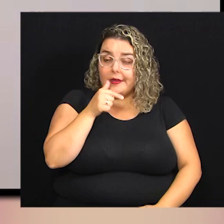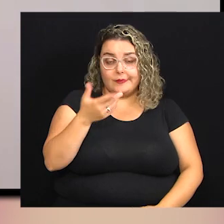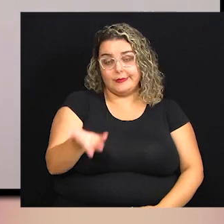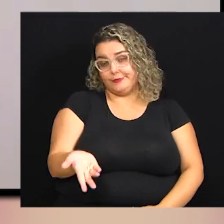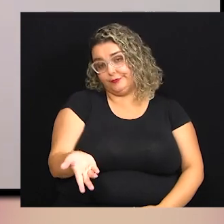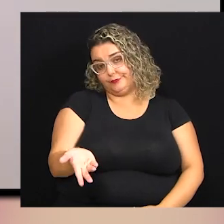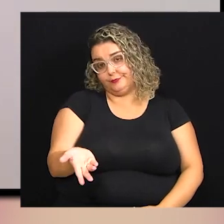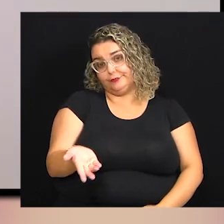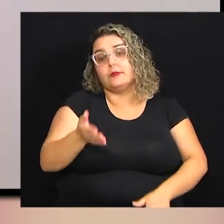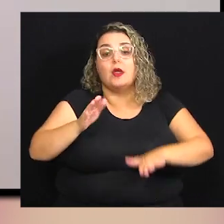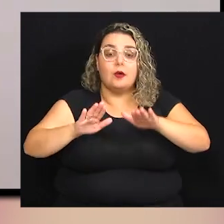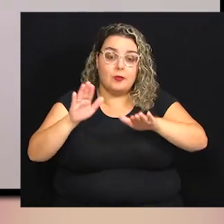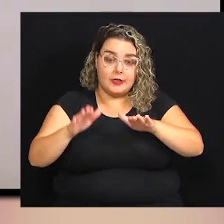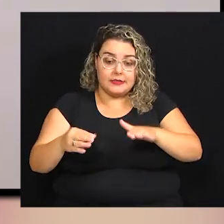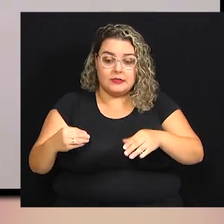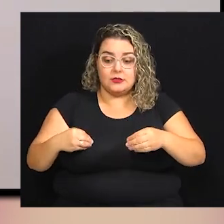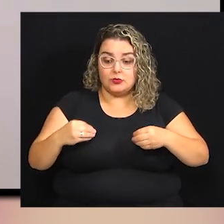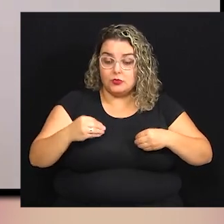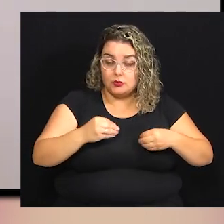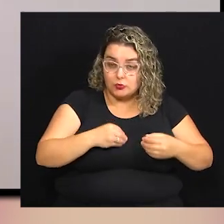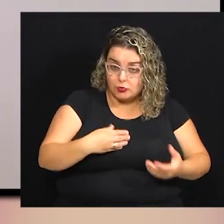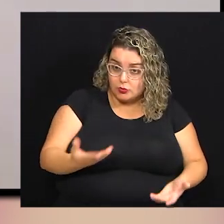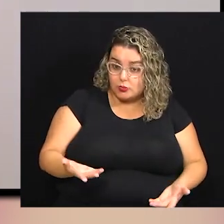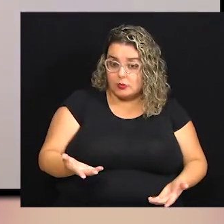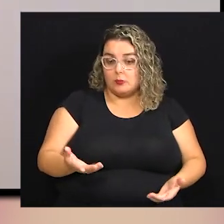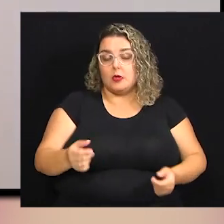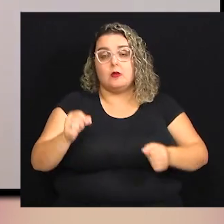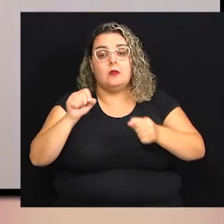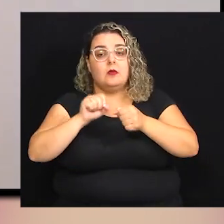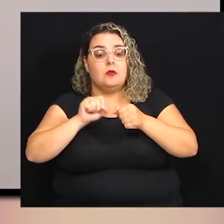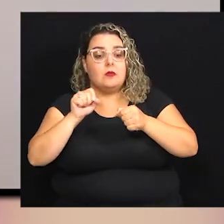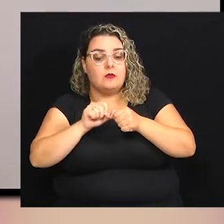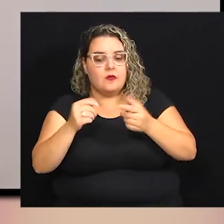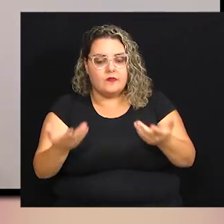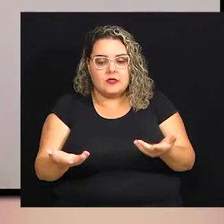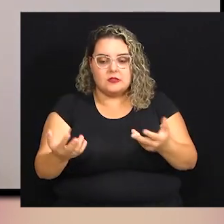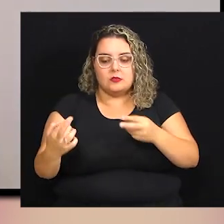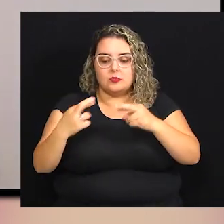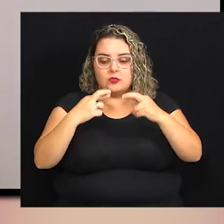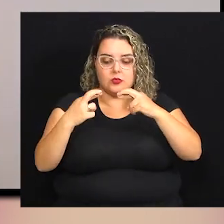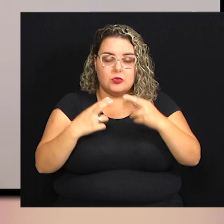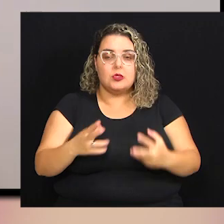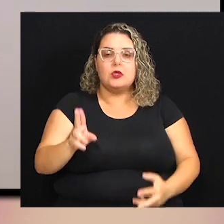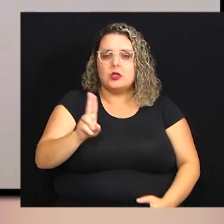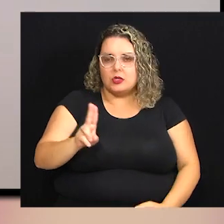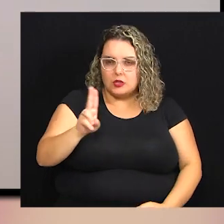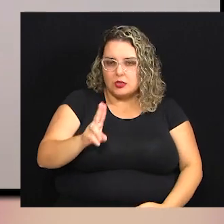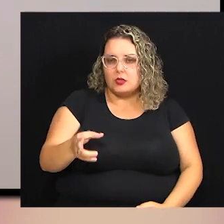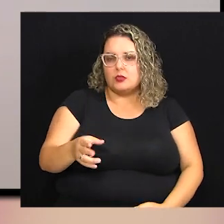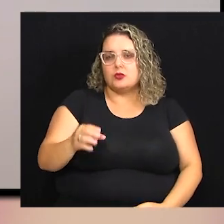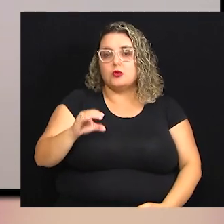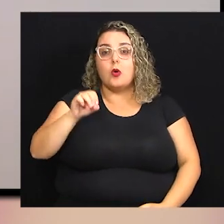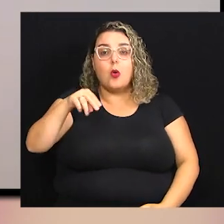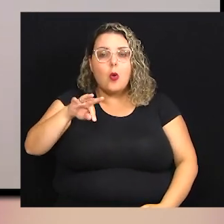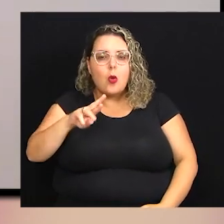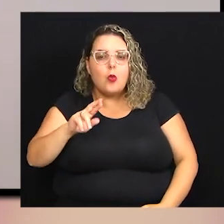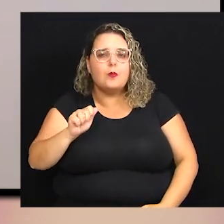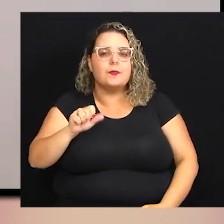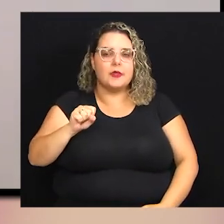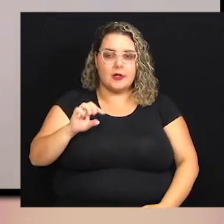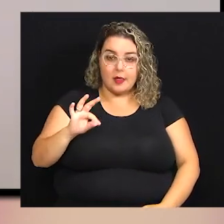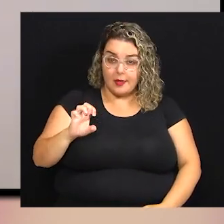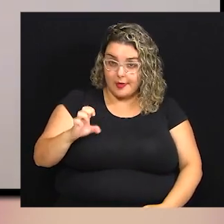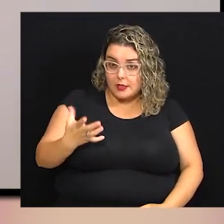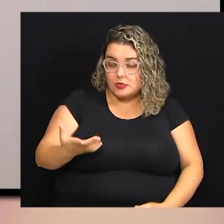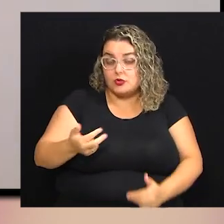desidratação. Então, às vezes, num exame, onde vai fazer que usa aqueles contrastes,